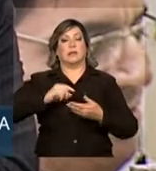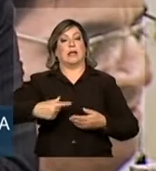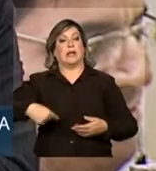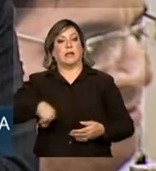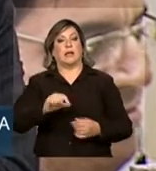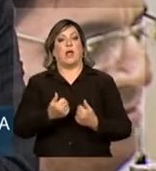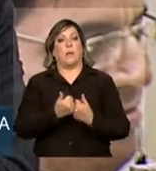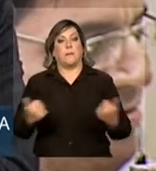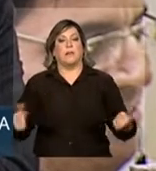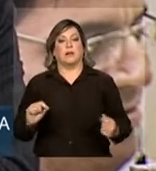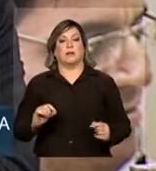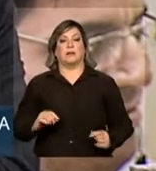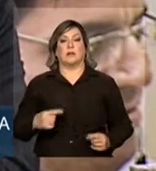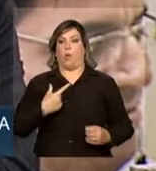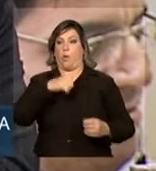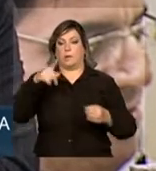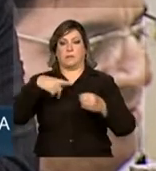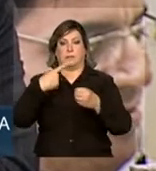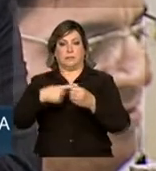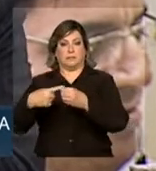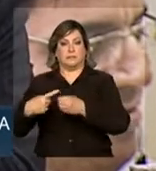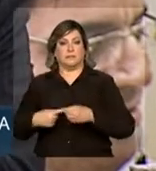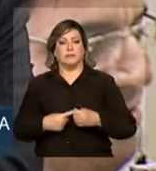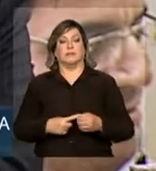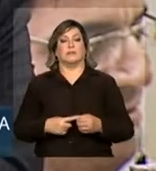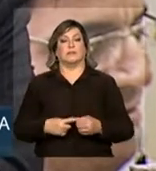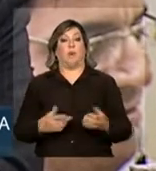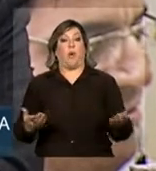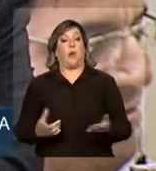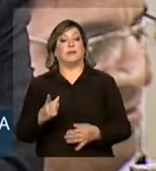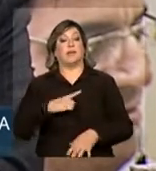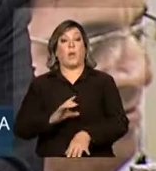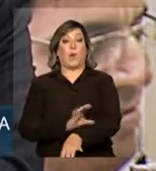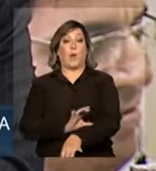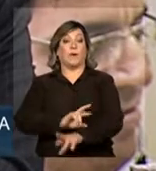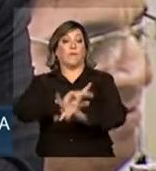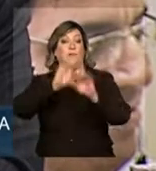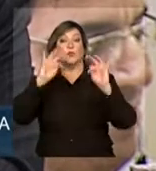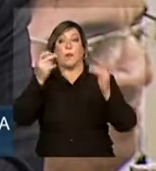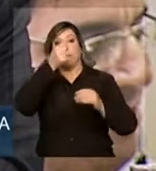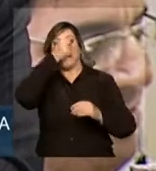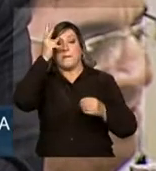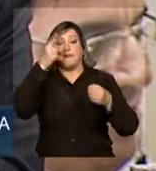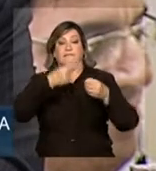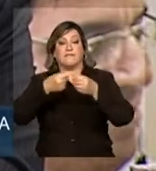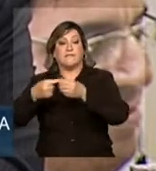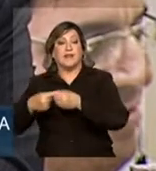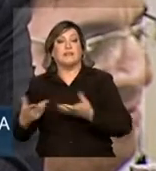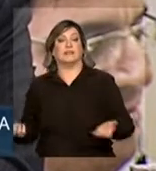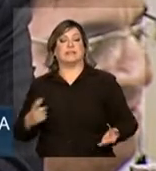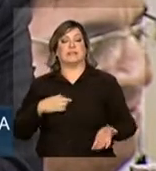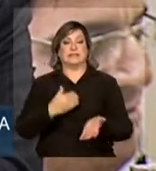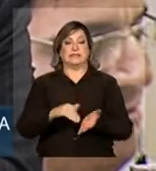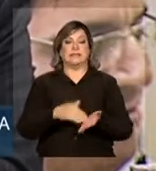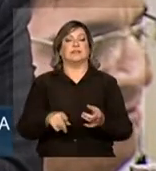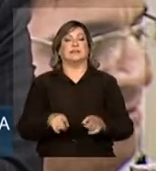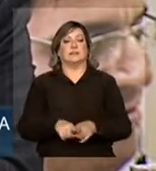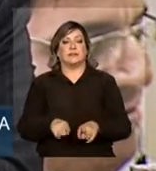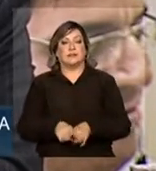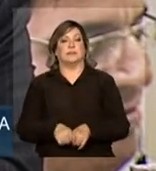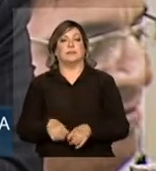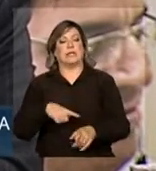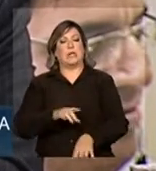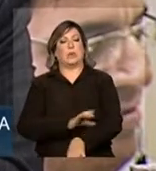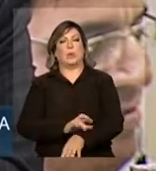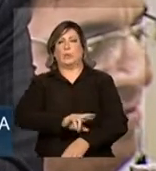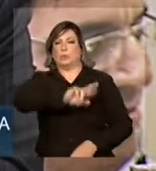cooperação internacional paraa preparação dos Municípios Hoje tá tendo oficina com todos os prefeitos secretarias municipais de saúde eles Só